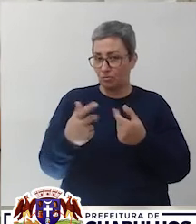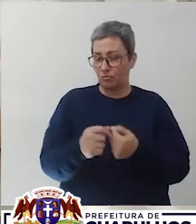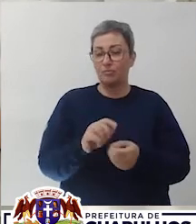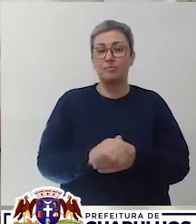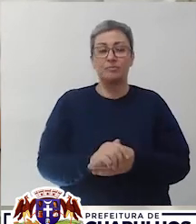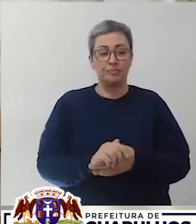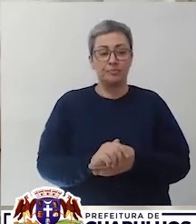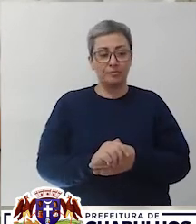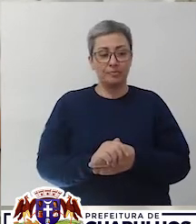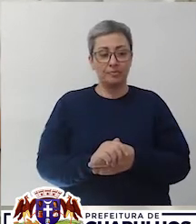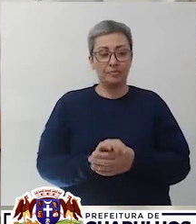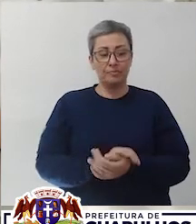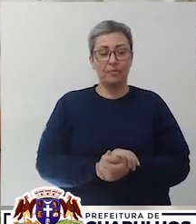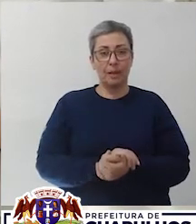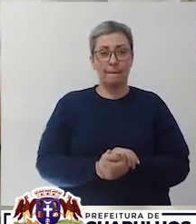Direitinho.